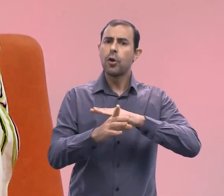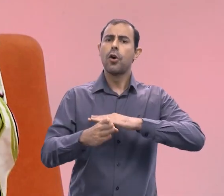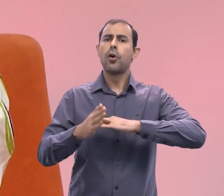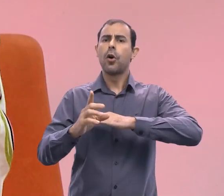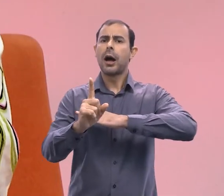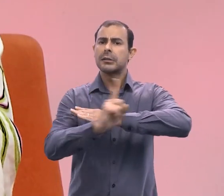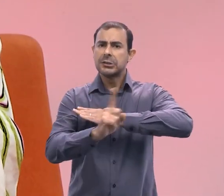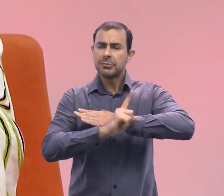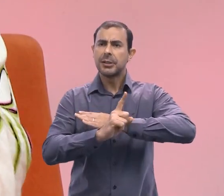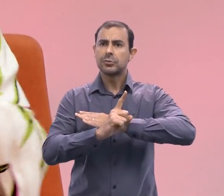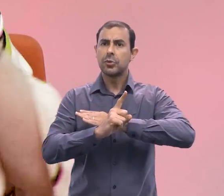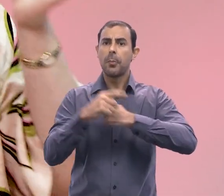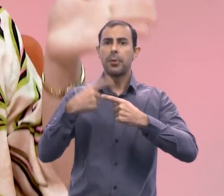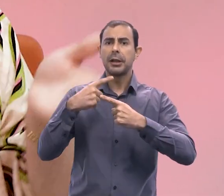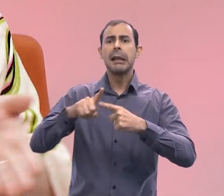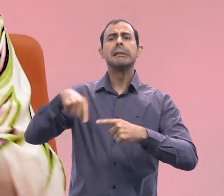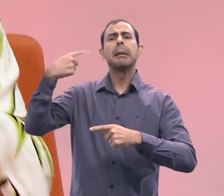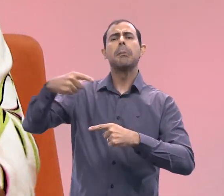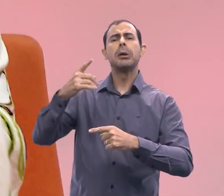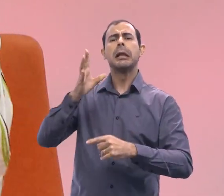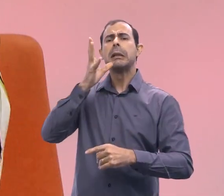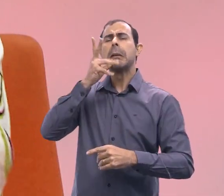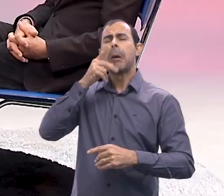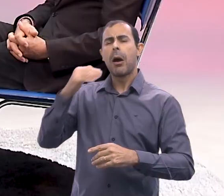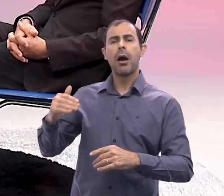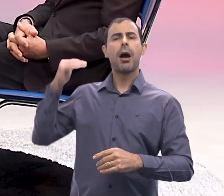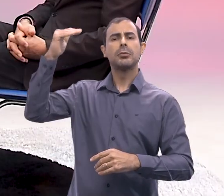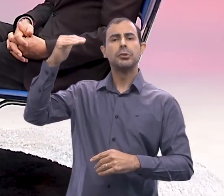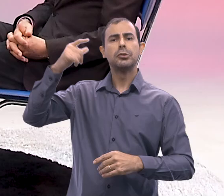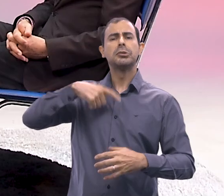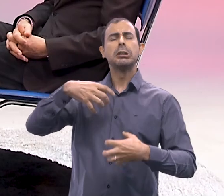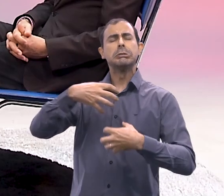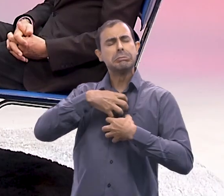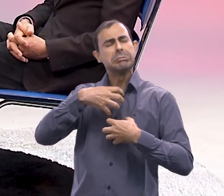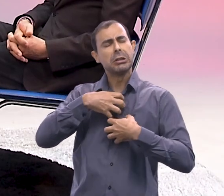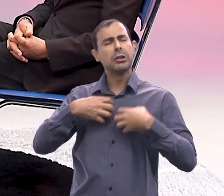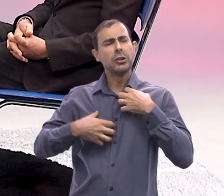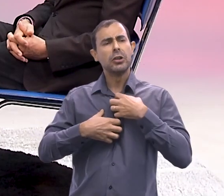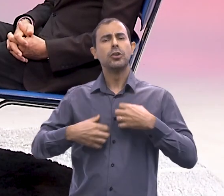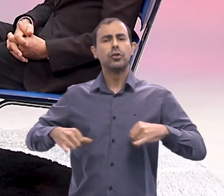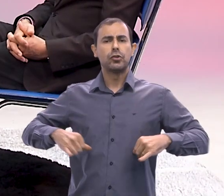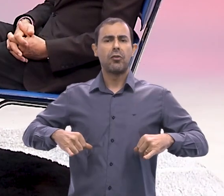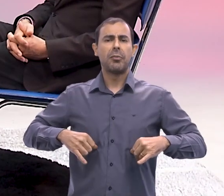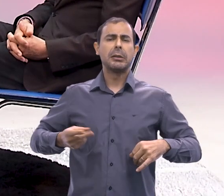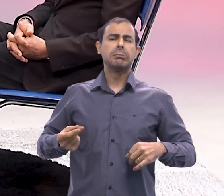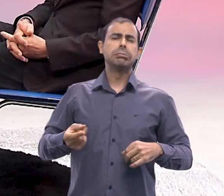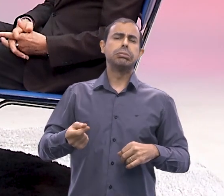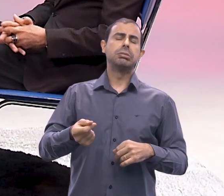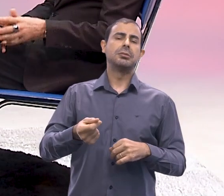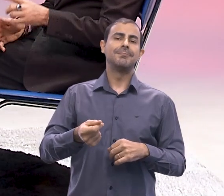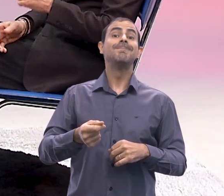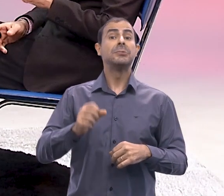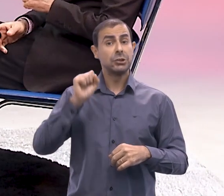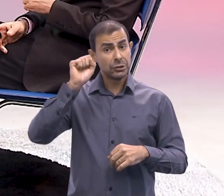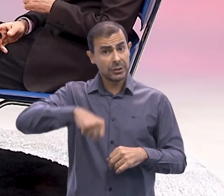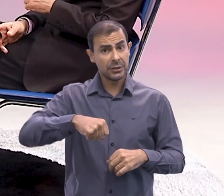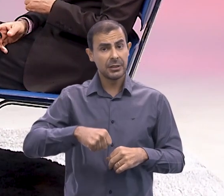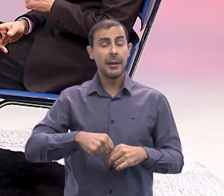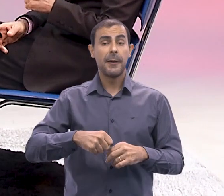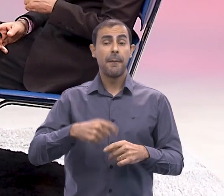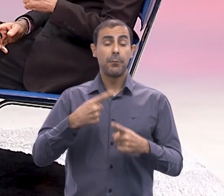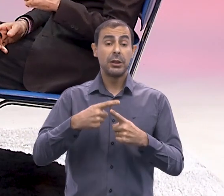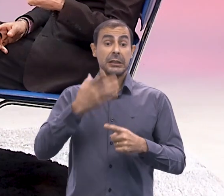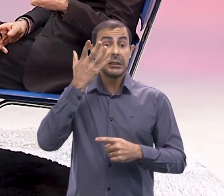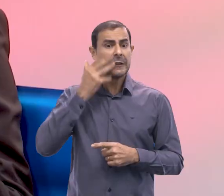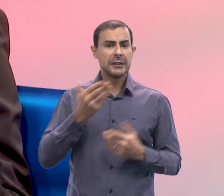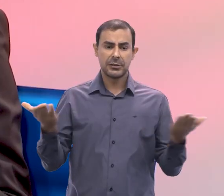arrastar isso para a vida adulta, né? Não levar essa dor, esse sofrimento para a vida adulta. Principalmente, por quê? Porque muitas dessas crianças que